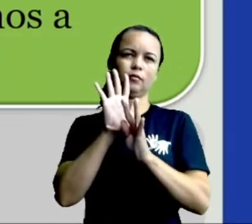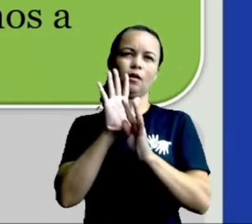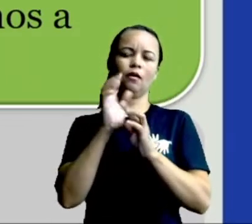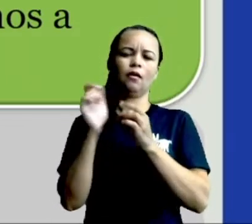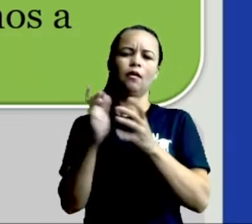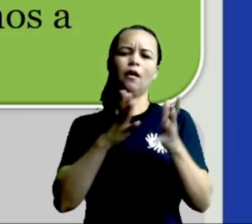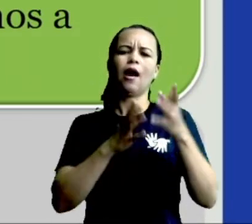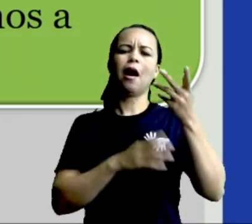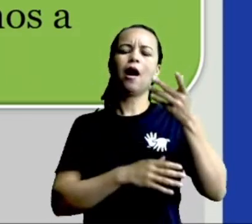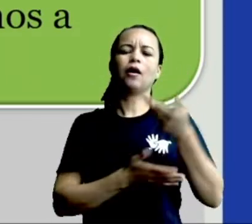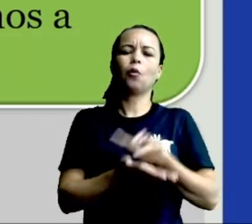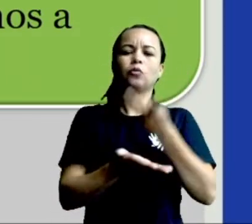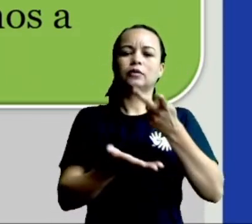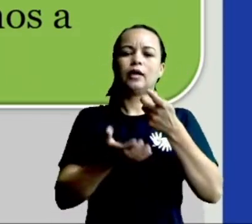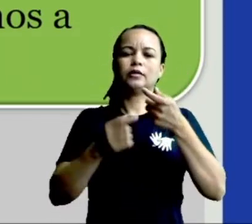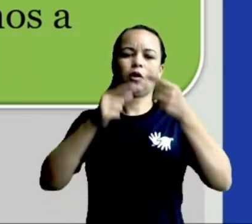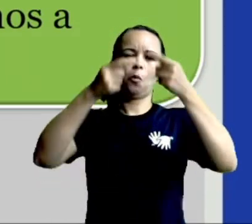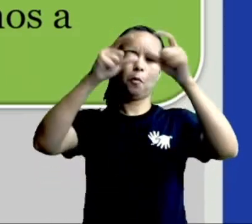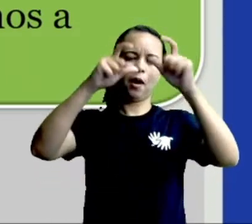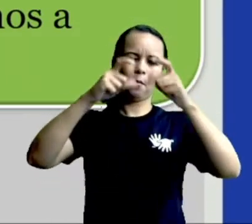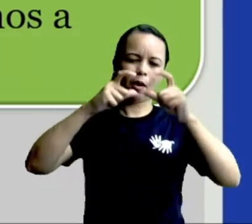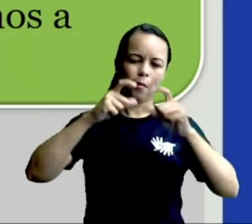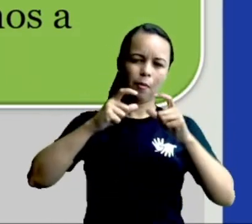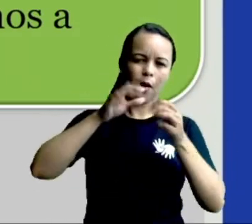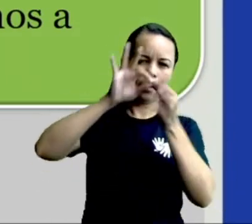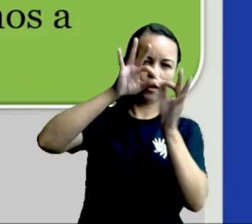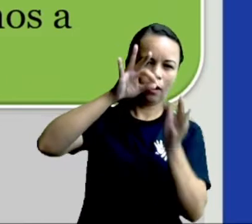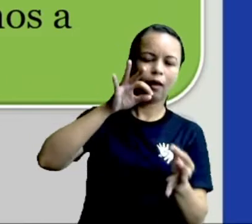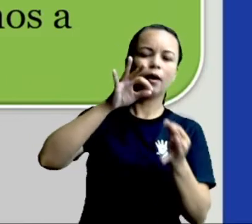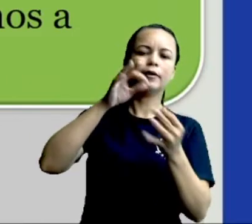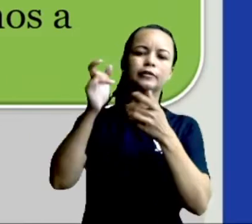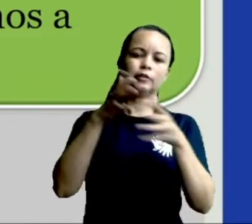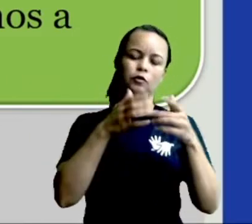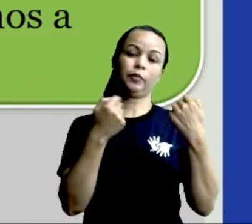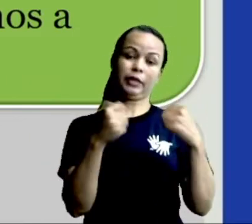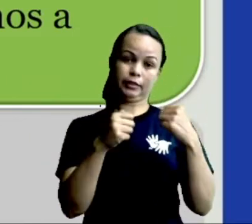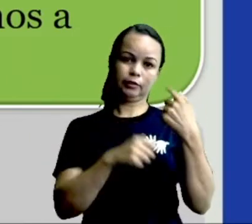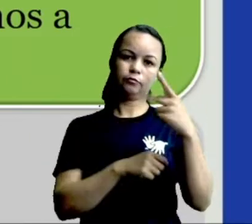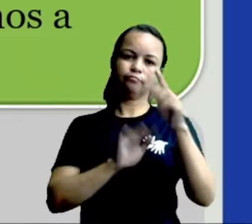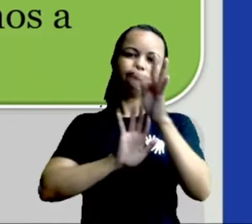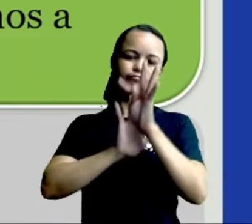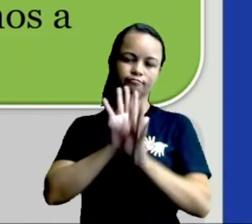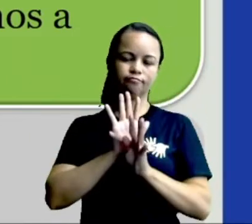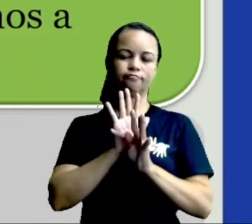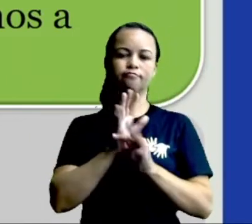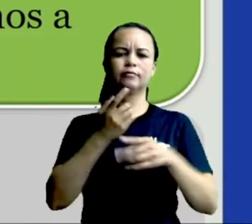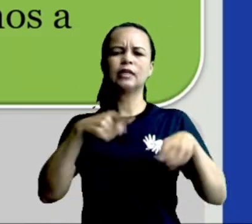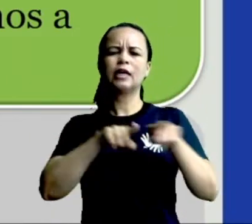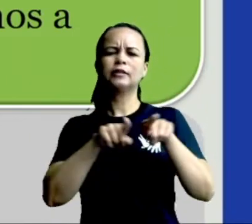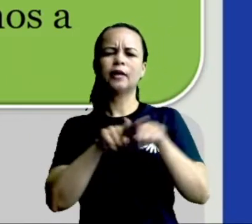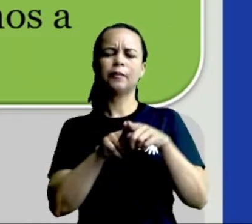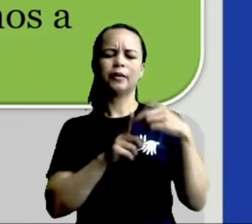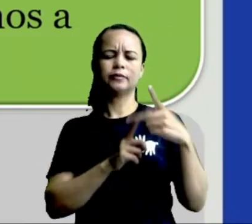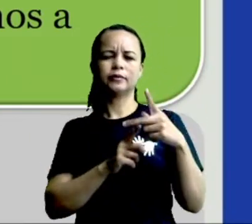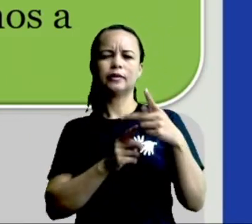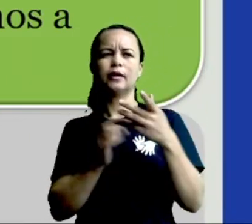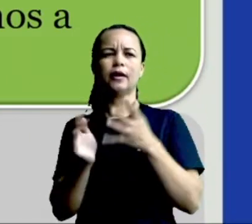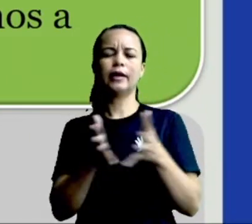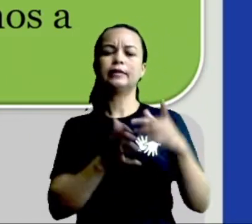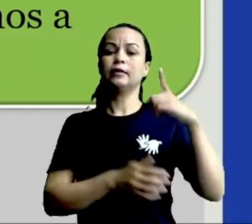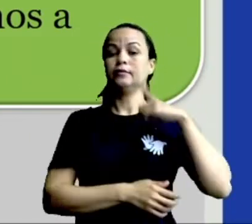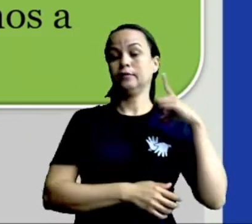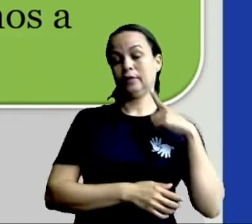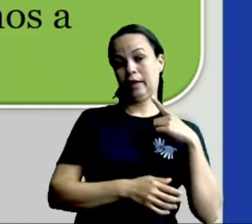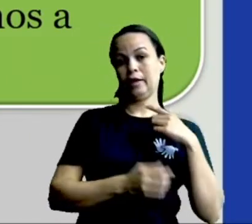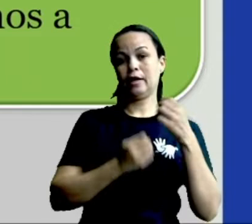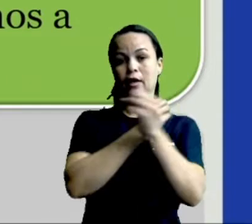ao longo dos parágrafos, porque eles são necessários no teu texto. E também, nesse caso, é aí que a gente tem